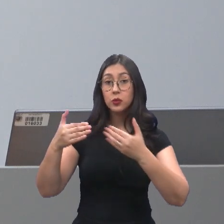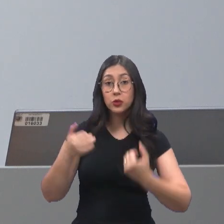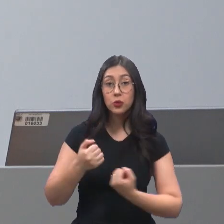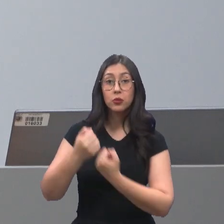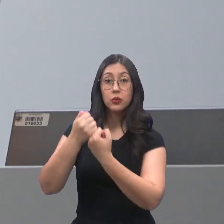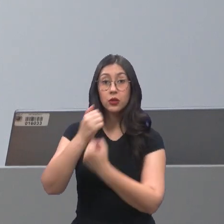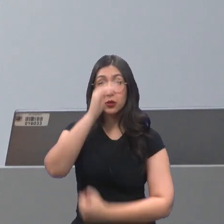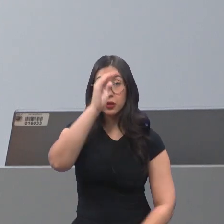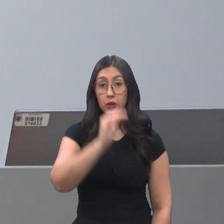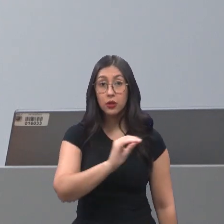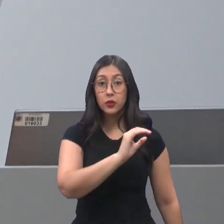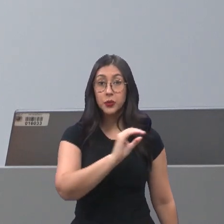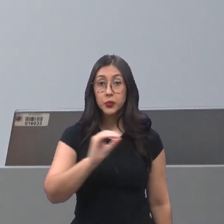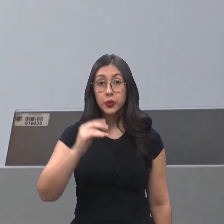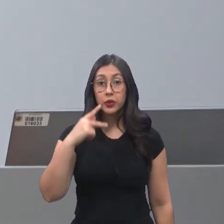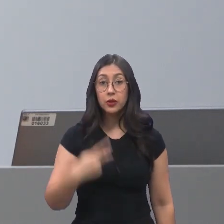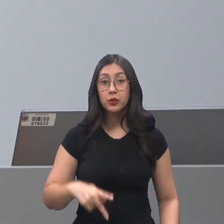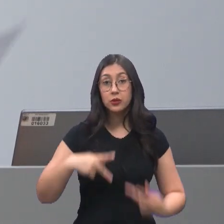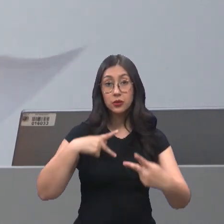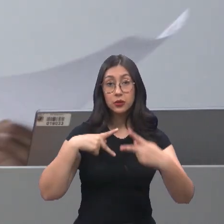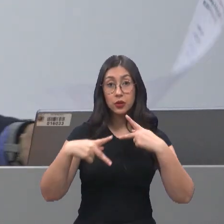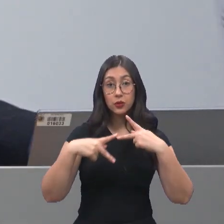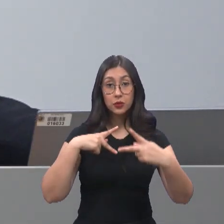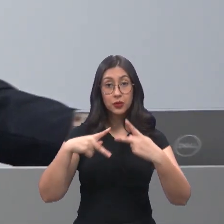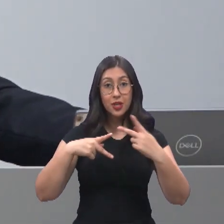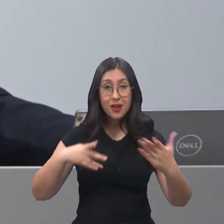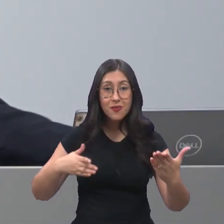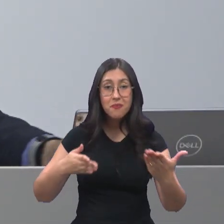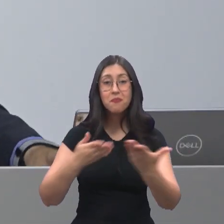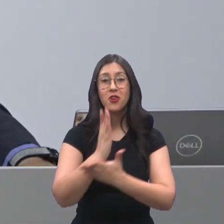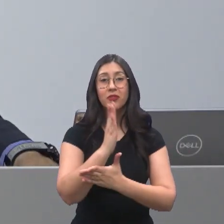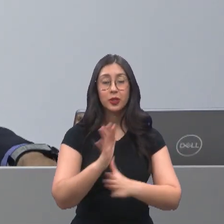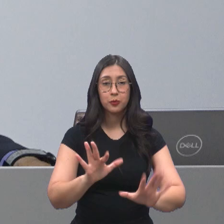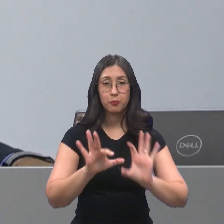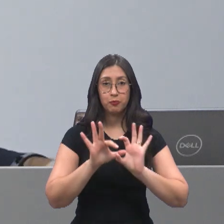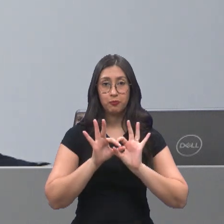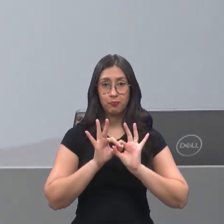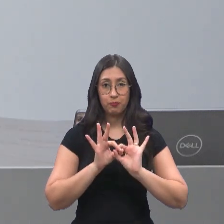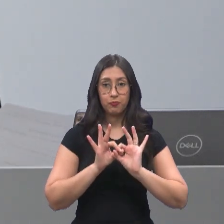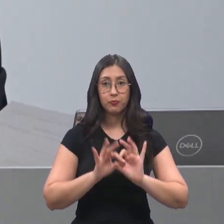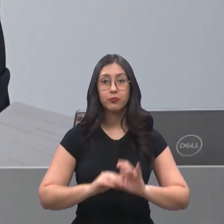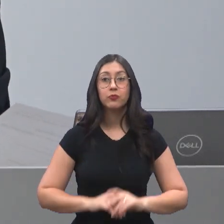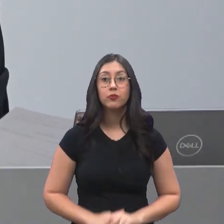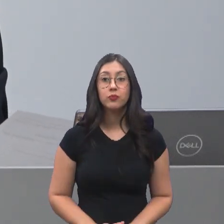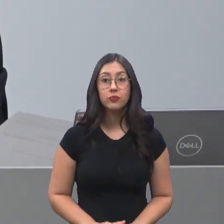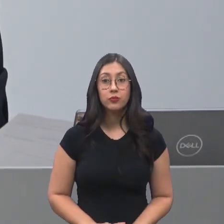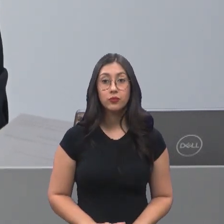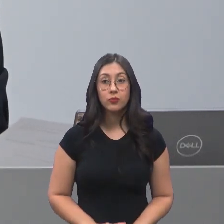Católica no município de São José dos Campos está aprovada por unanimidade.